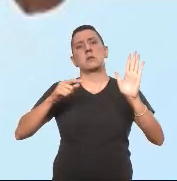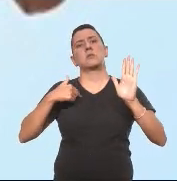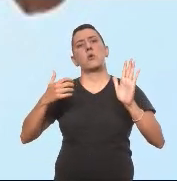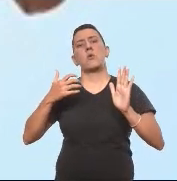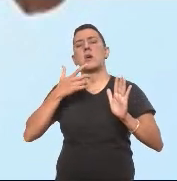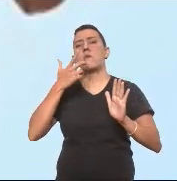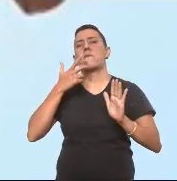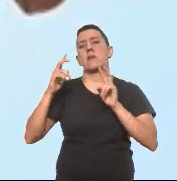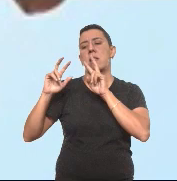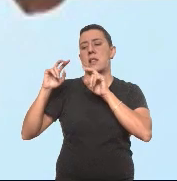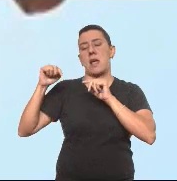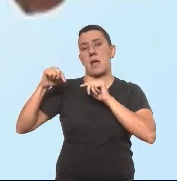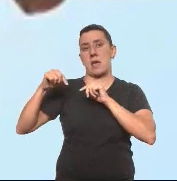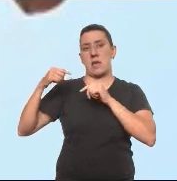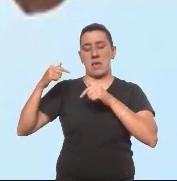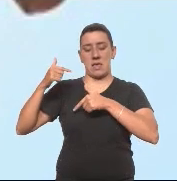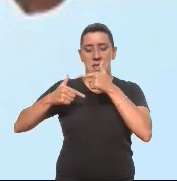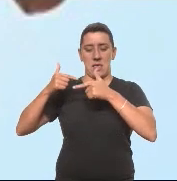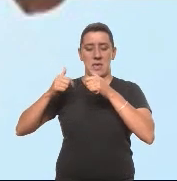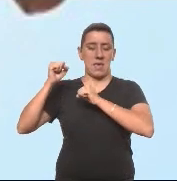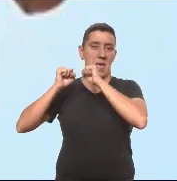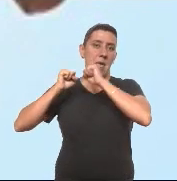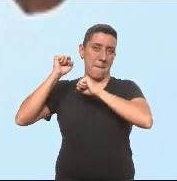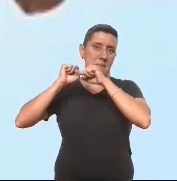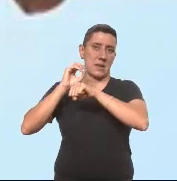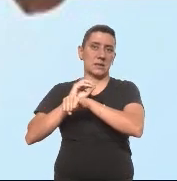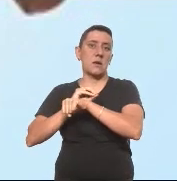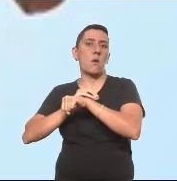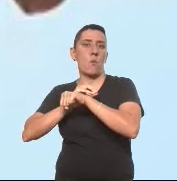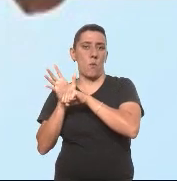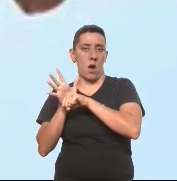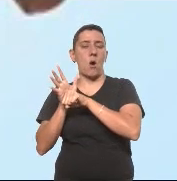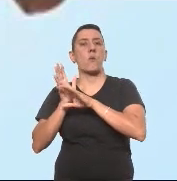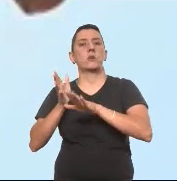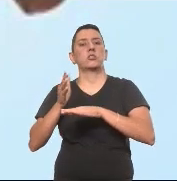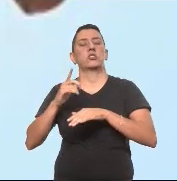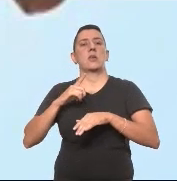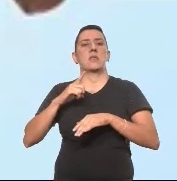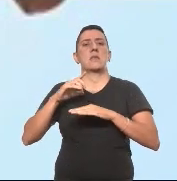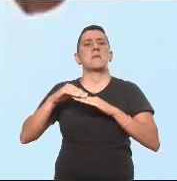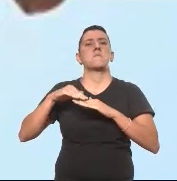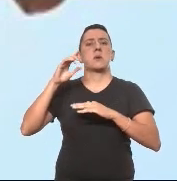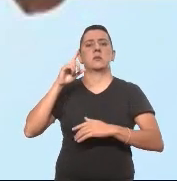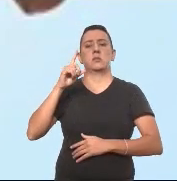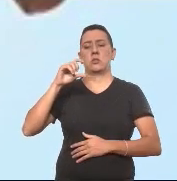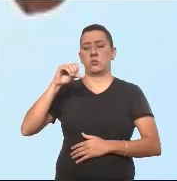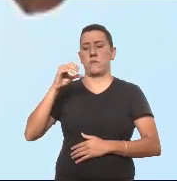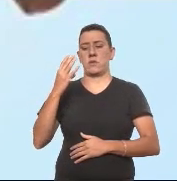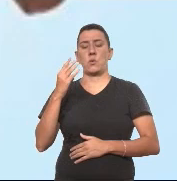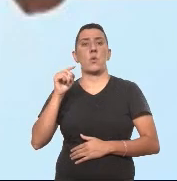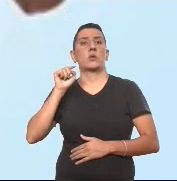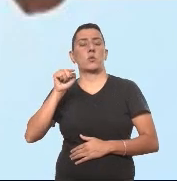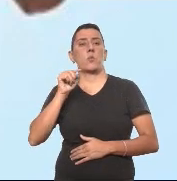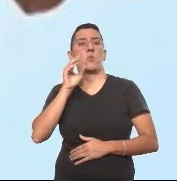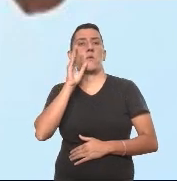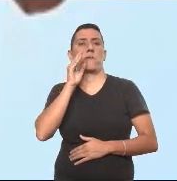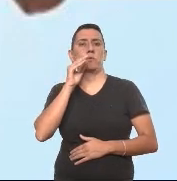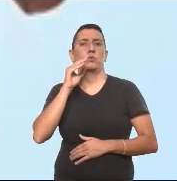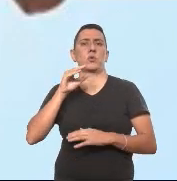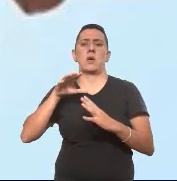aha hoje é uma empresa com mais de 194 mil funcionários espalhados por todo mundo